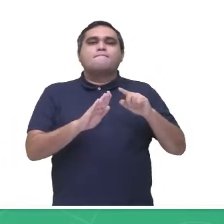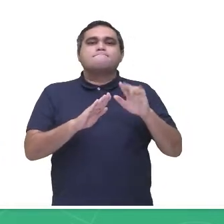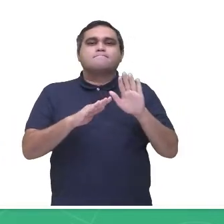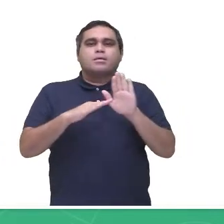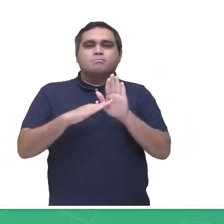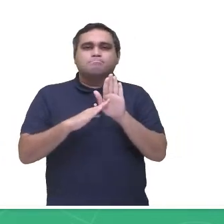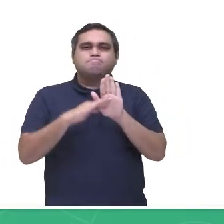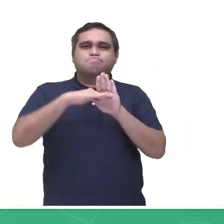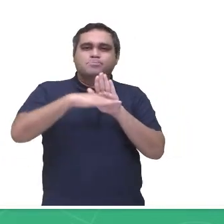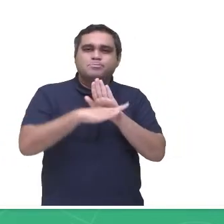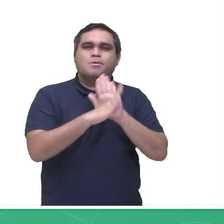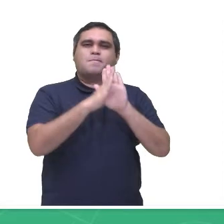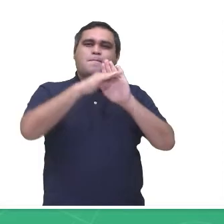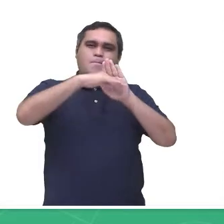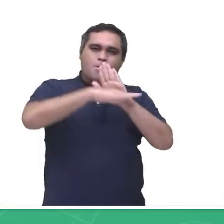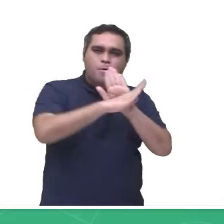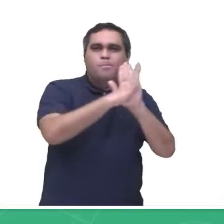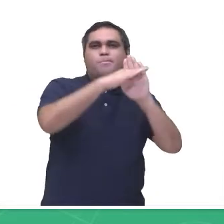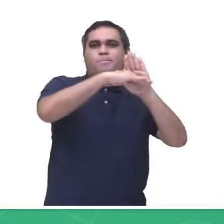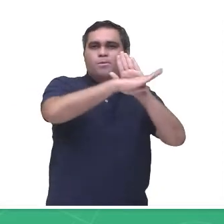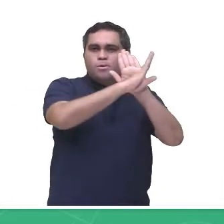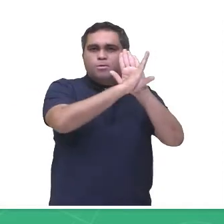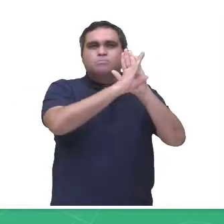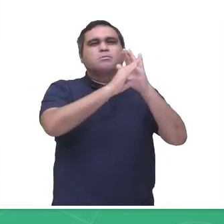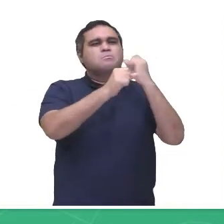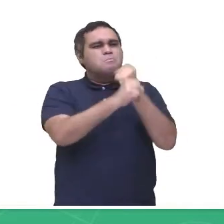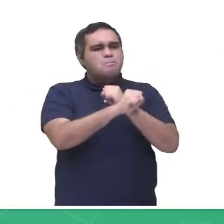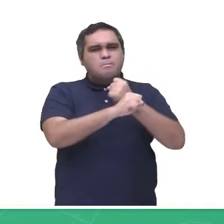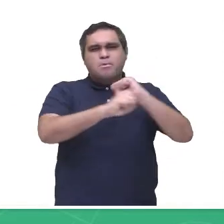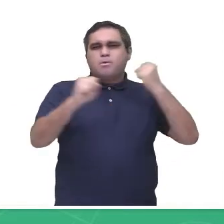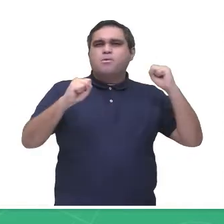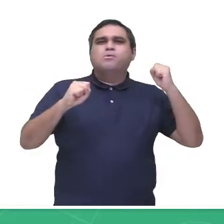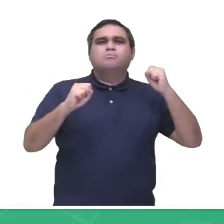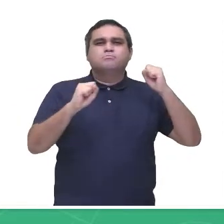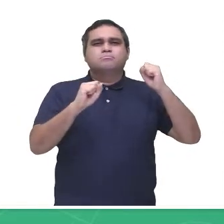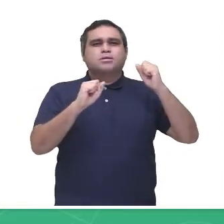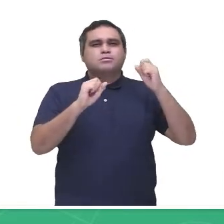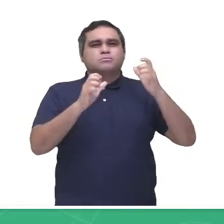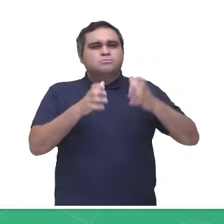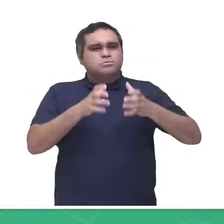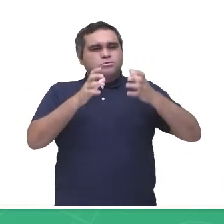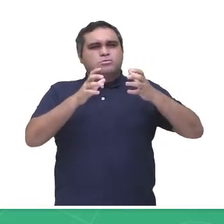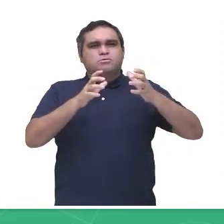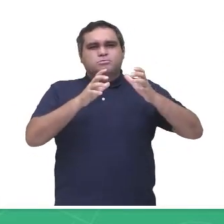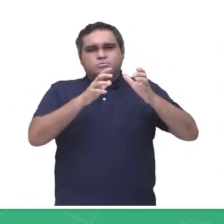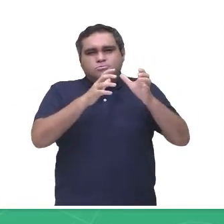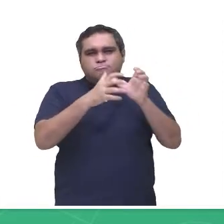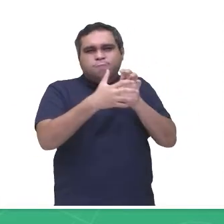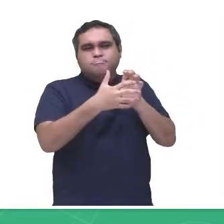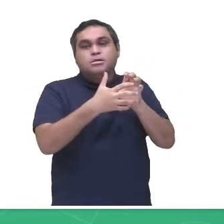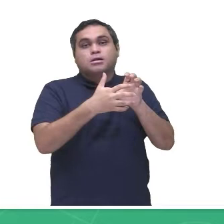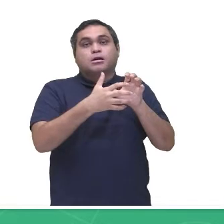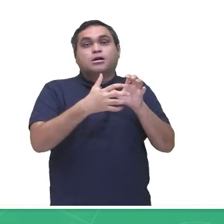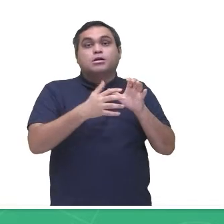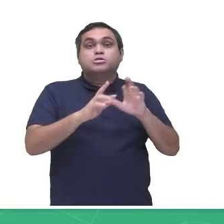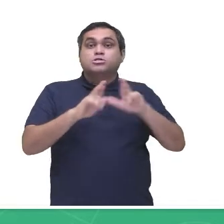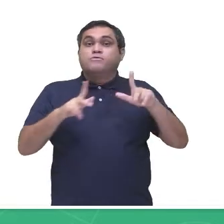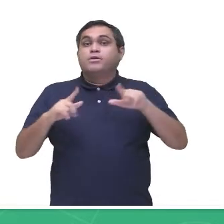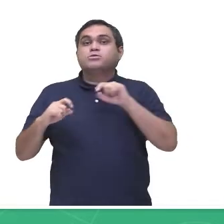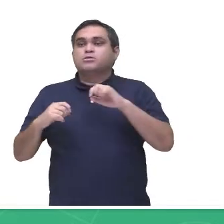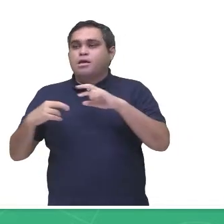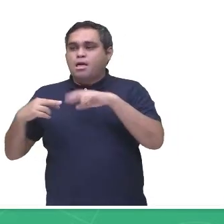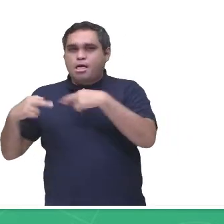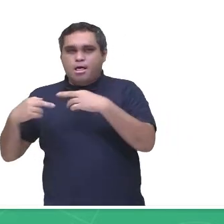estilo grandioso, monumental, retorcido, substituindo a unidade geométrica e o equilíbrio da arte